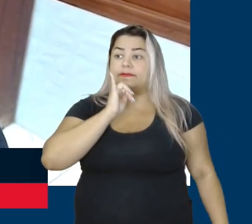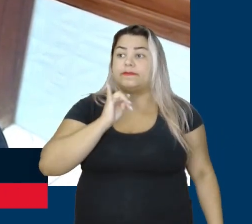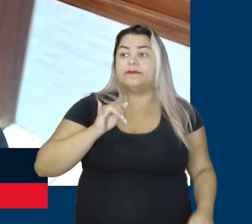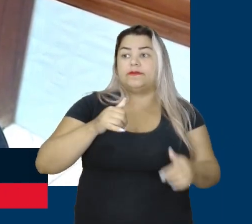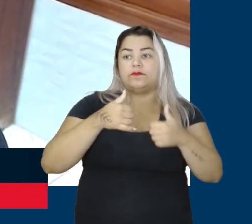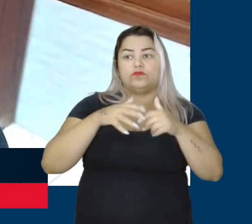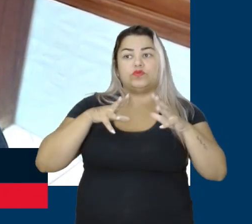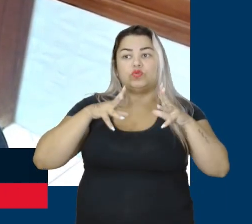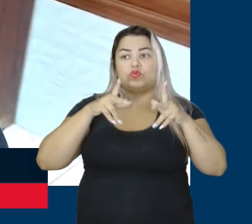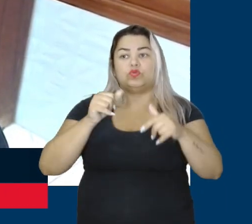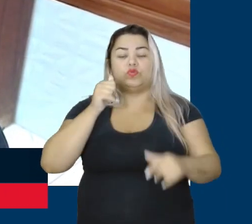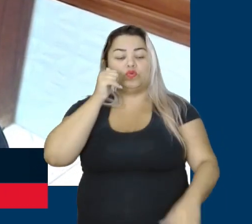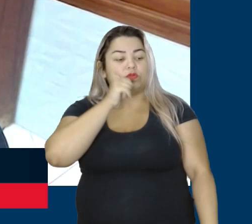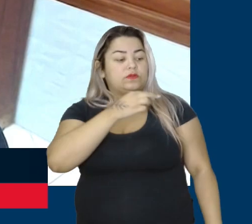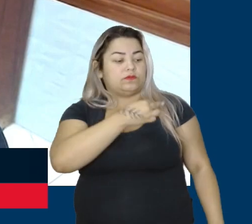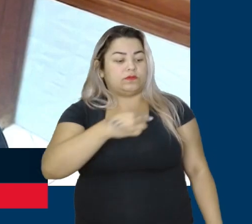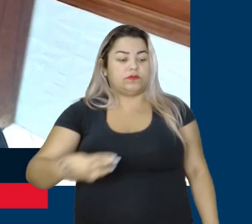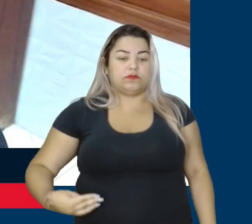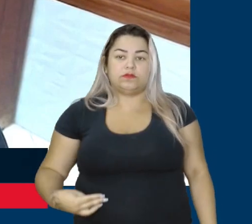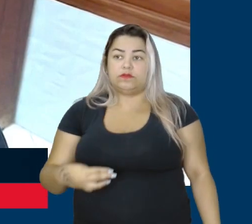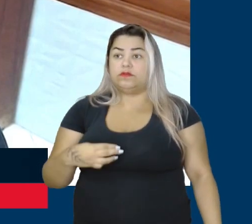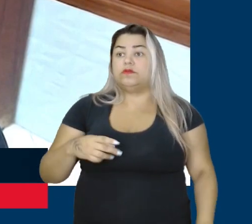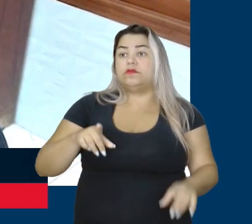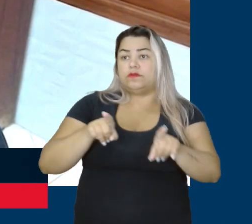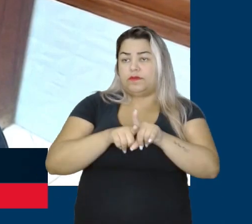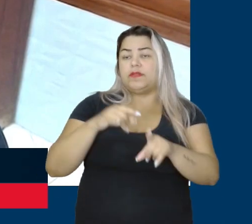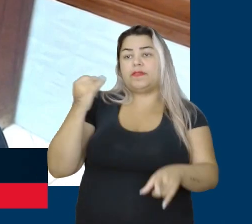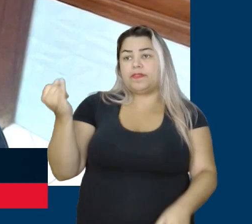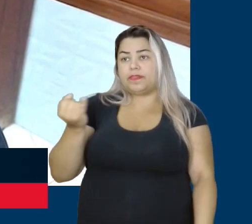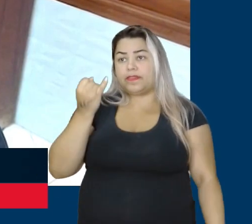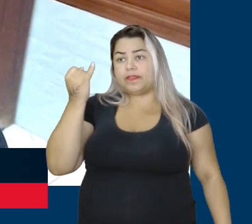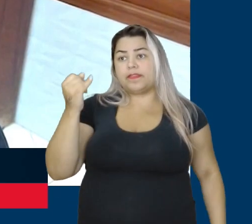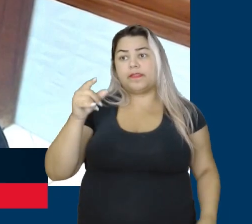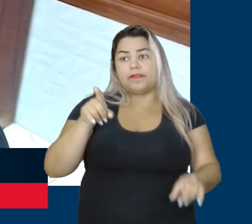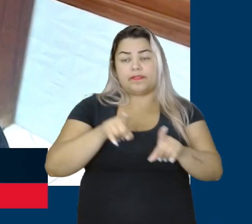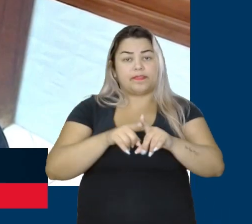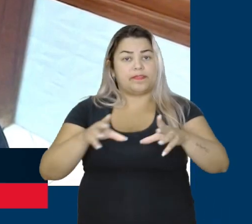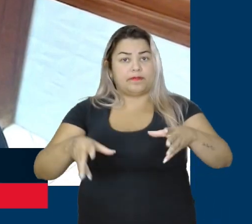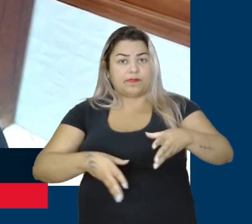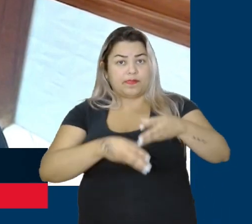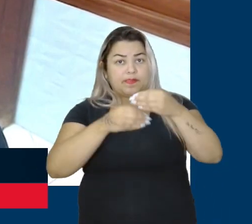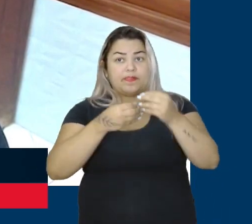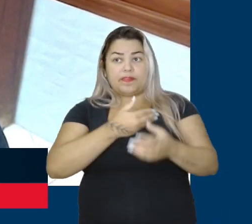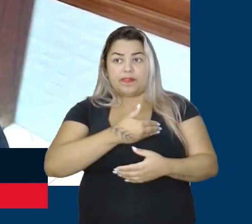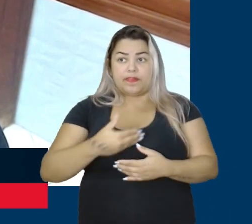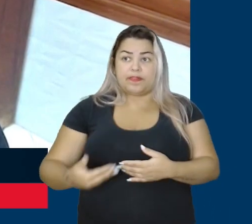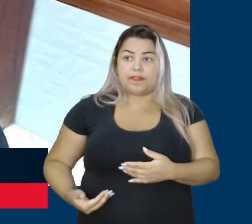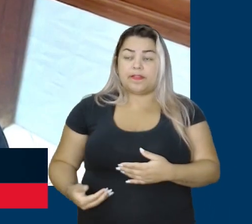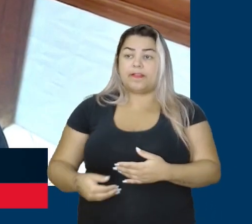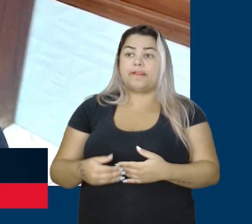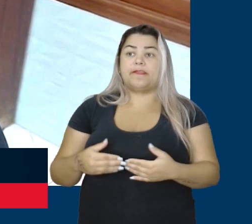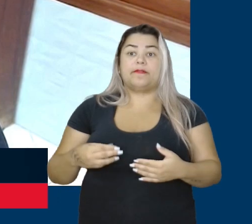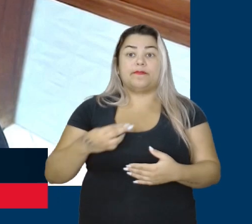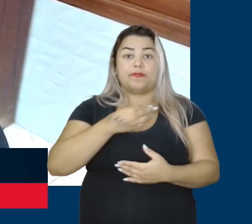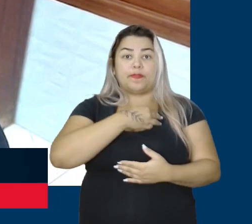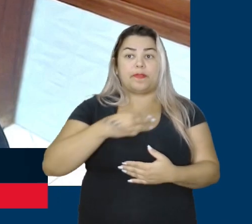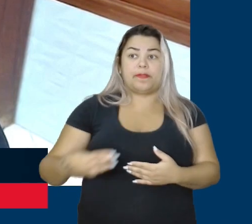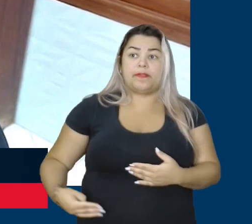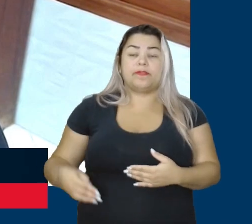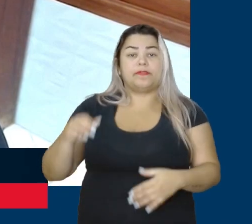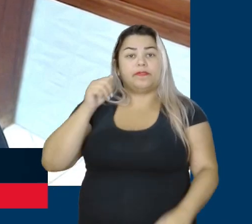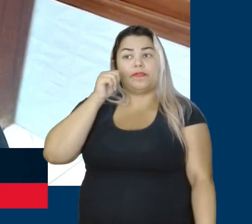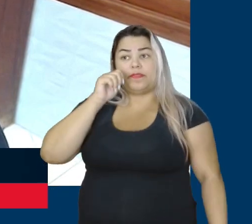lá todas as ministras mulheres, que isso foi importante na composição do governo, ministras mulheres